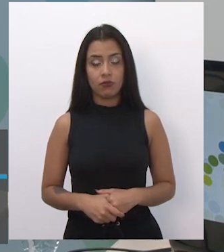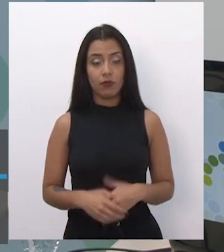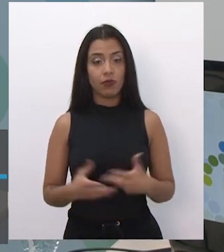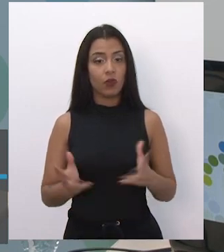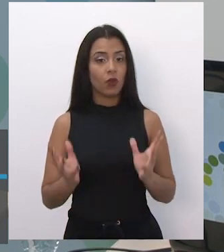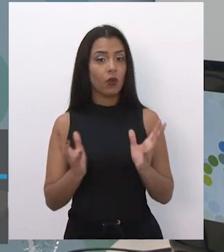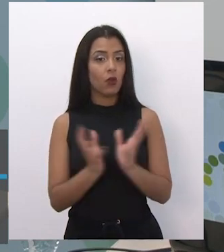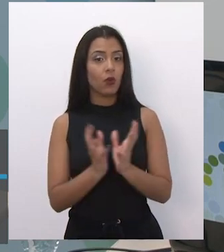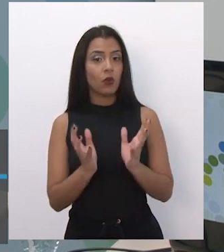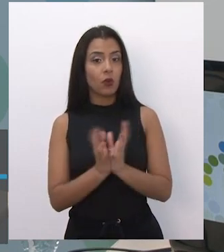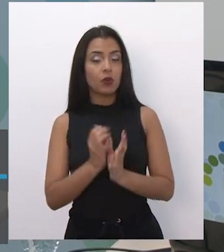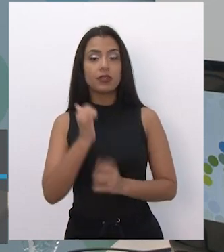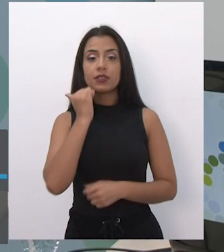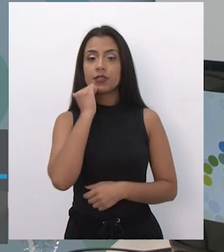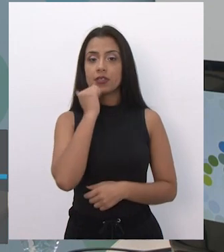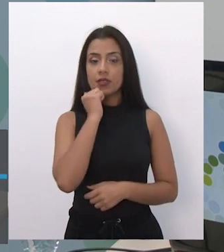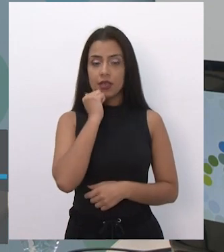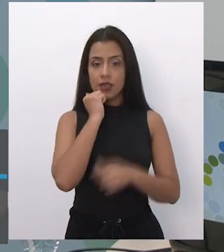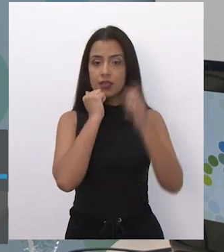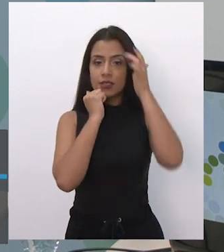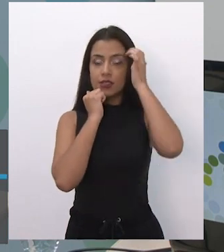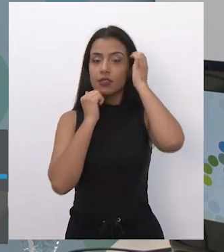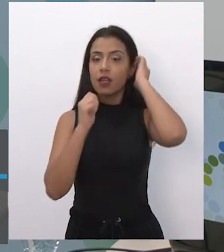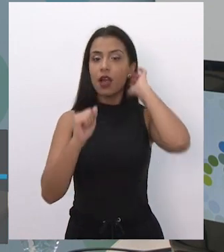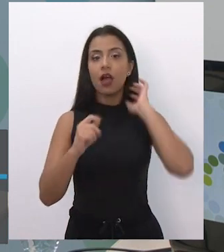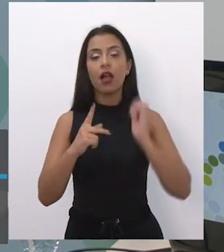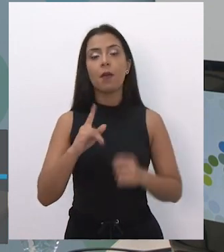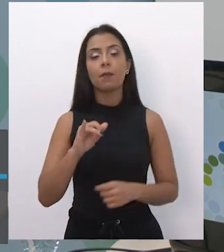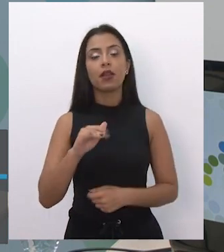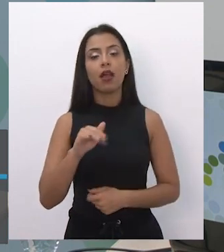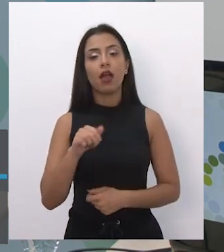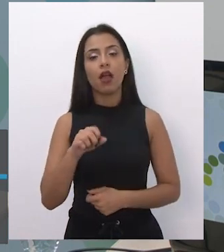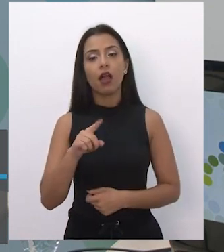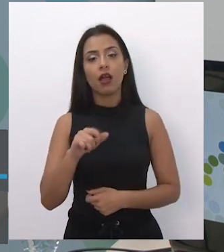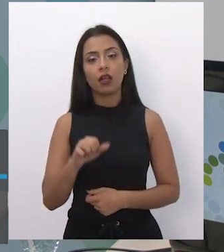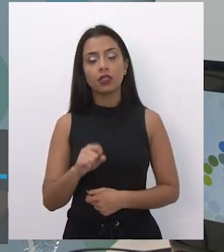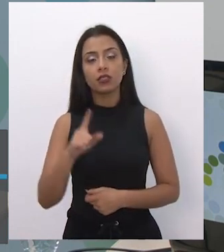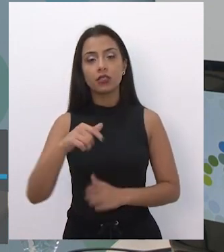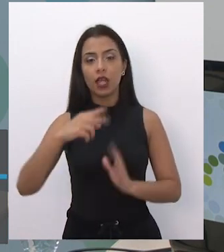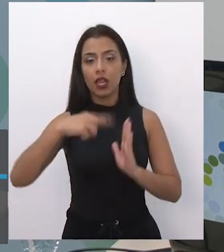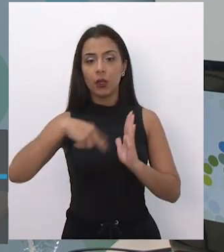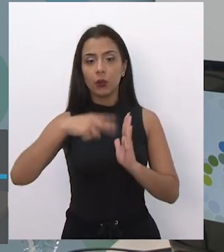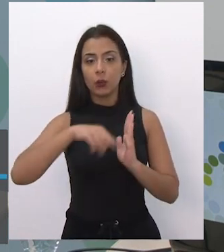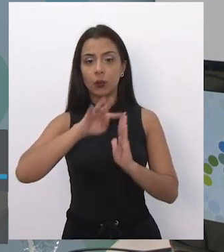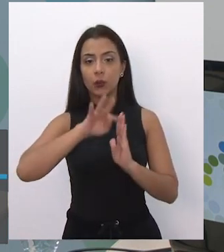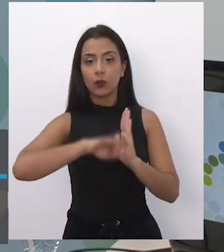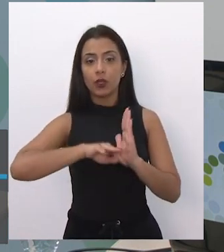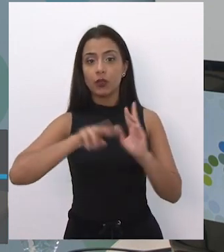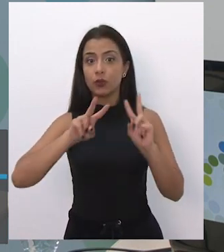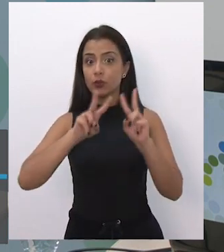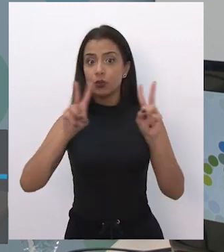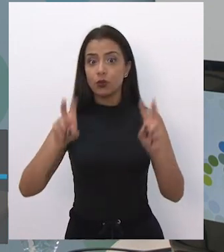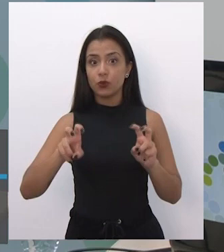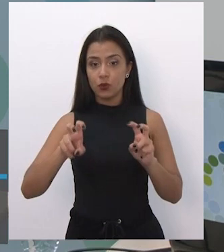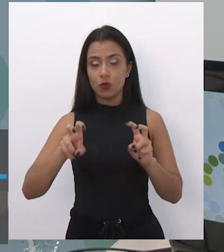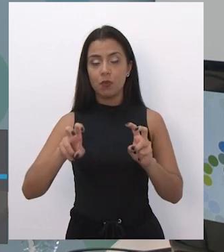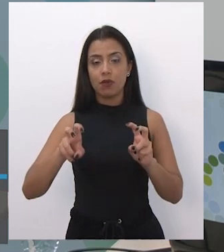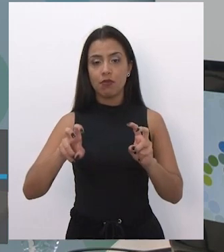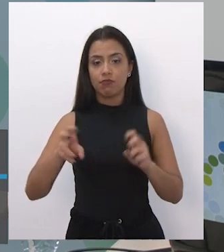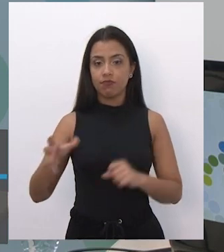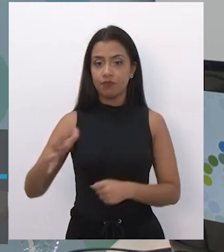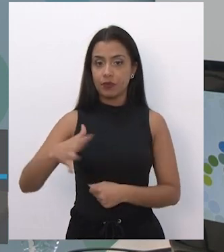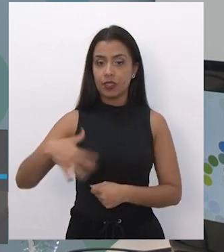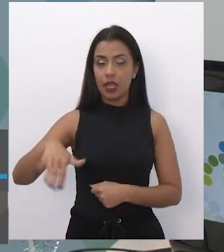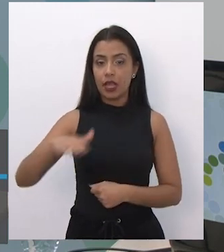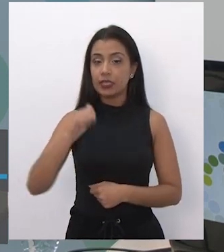Aplicadas sugere a leitura e o aprofundamento e reflexão do texto referente à área de Ciências Humanas. Tá?